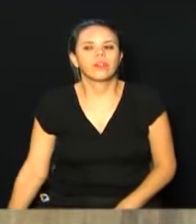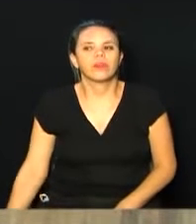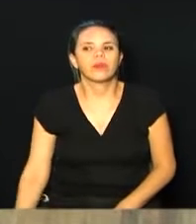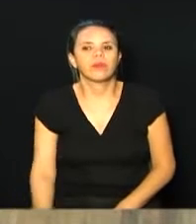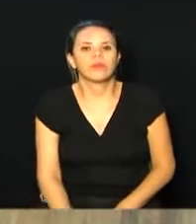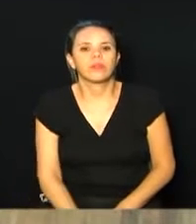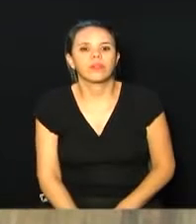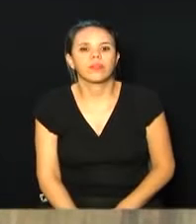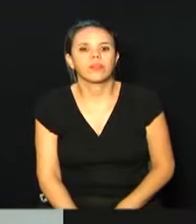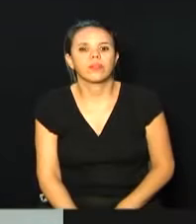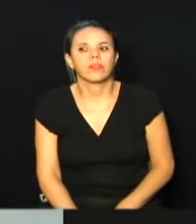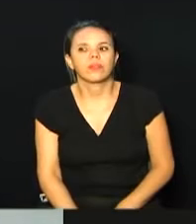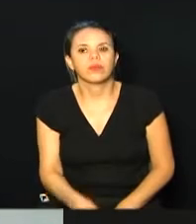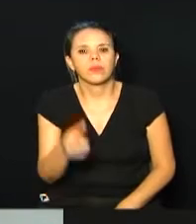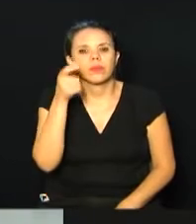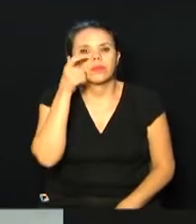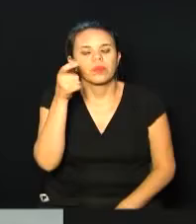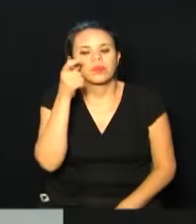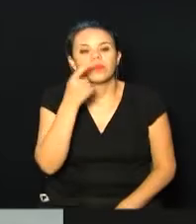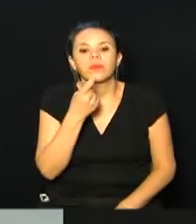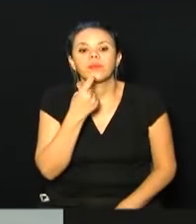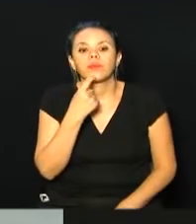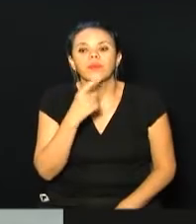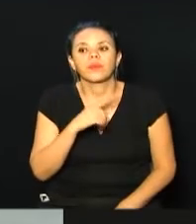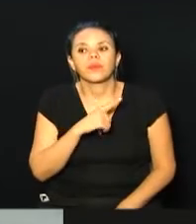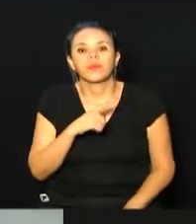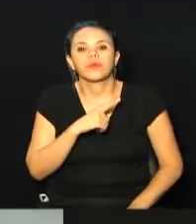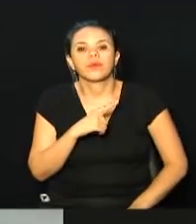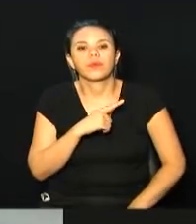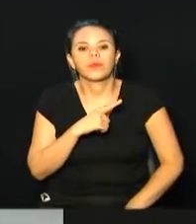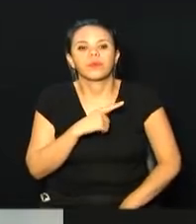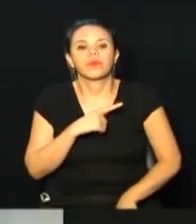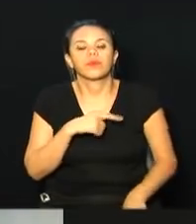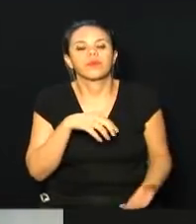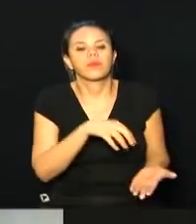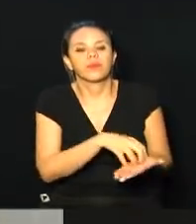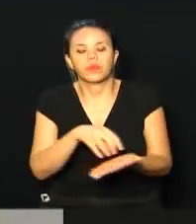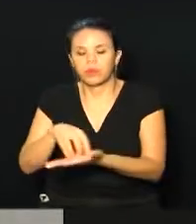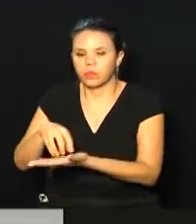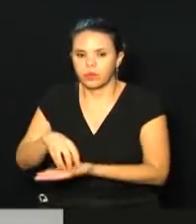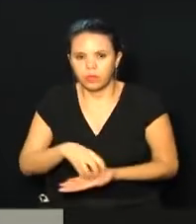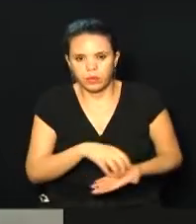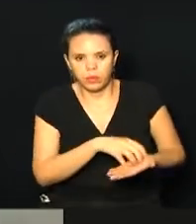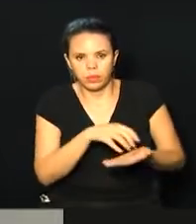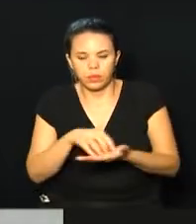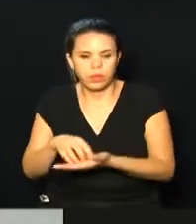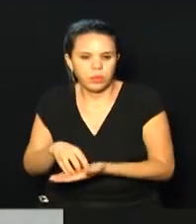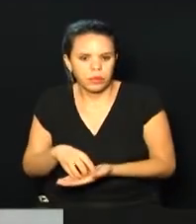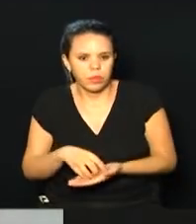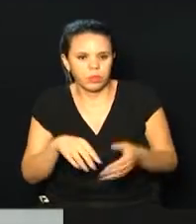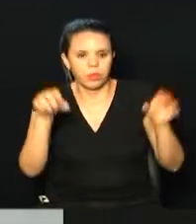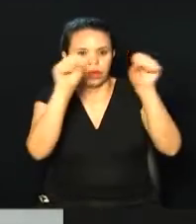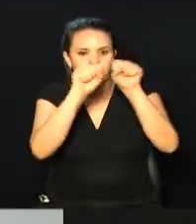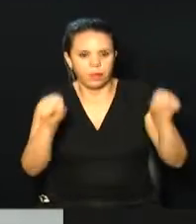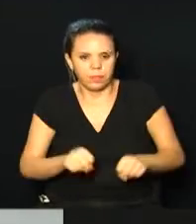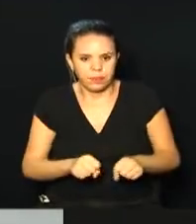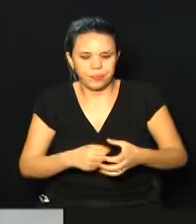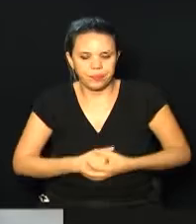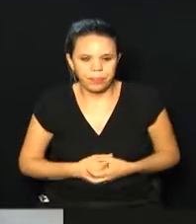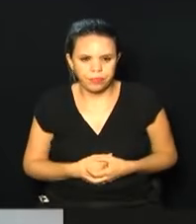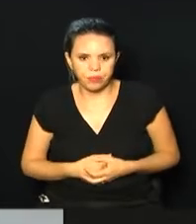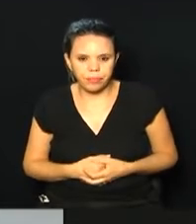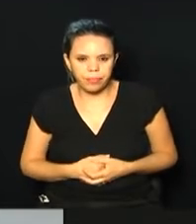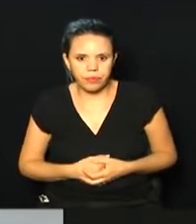Bem, Mirna, veja, Campinas tem uma rede, ou seja, um sistema em